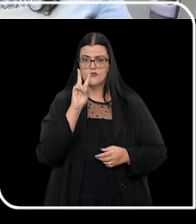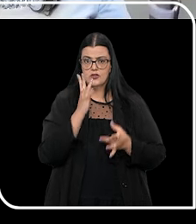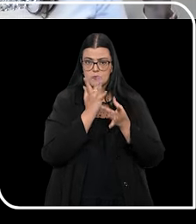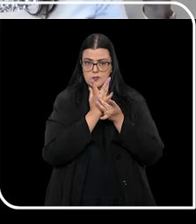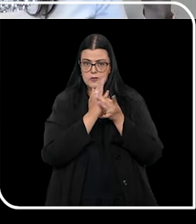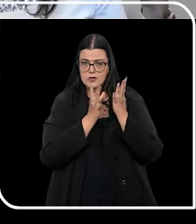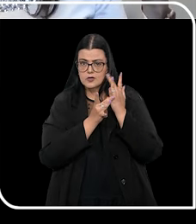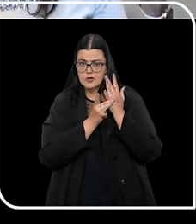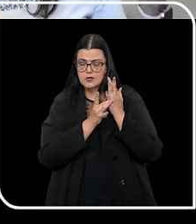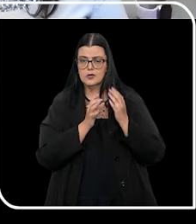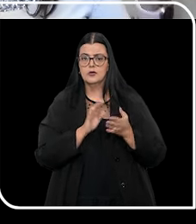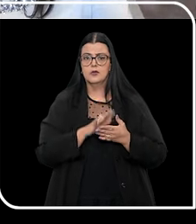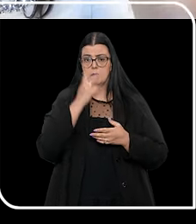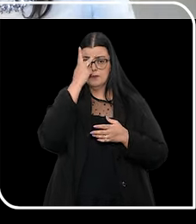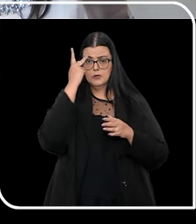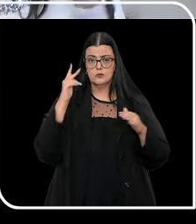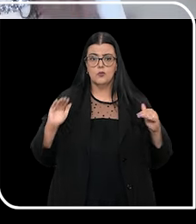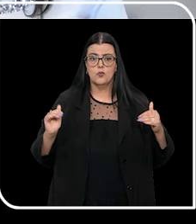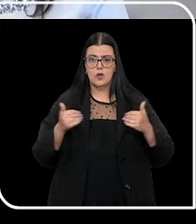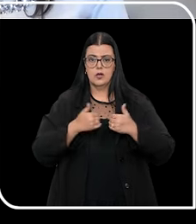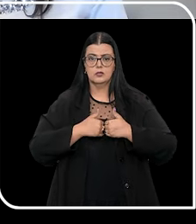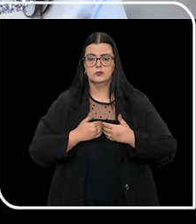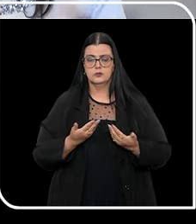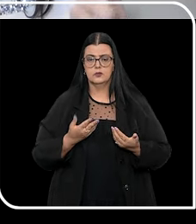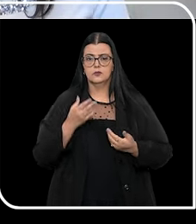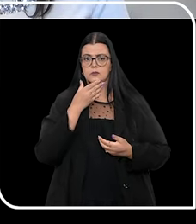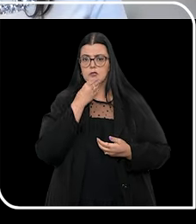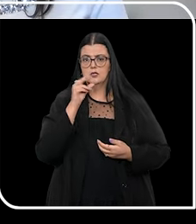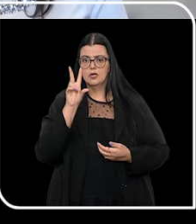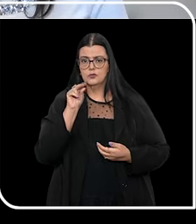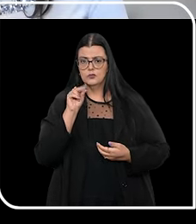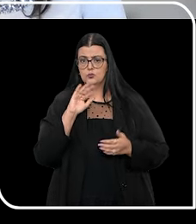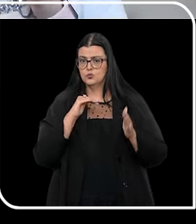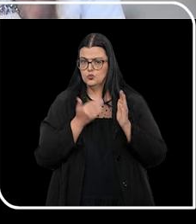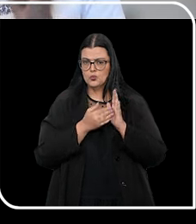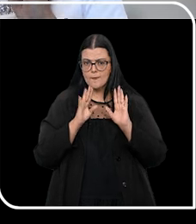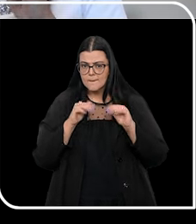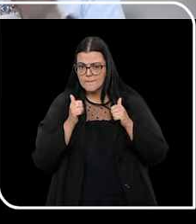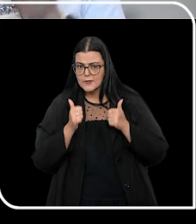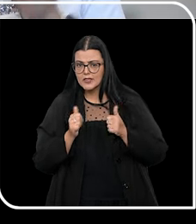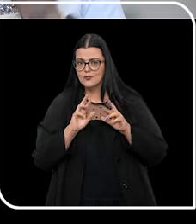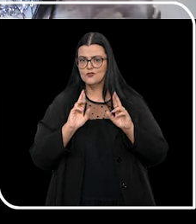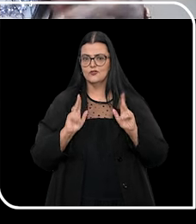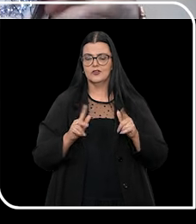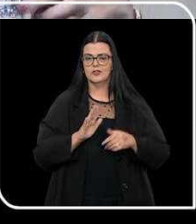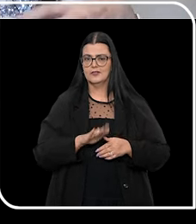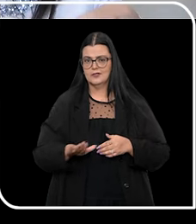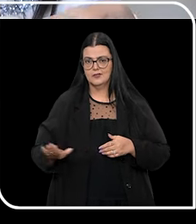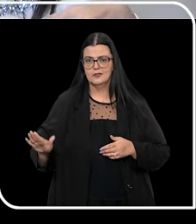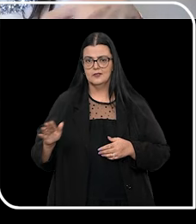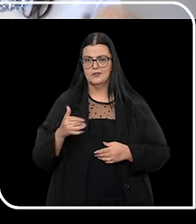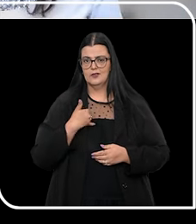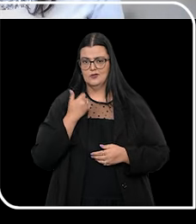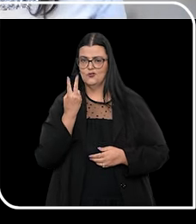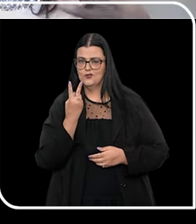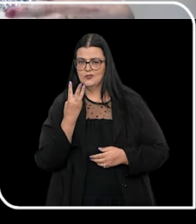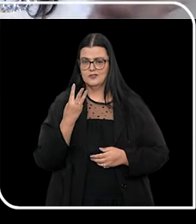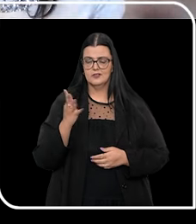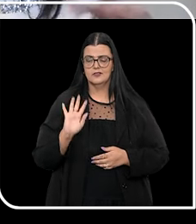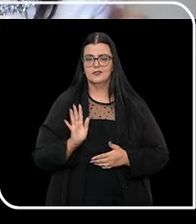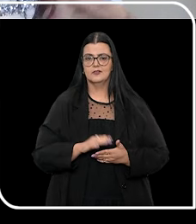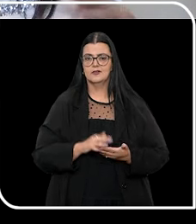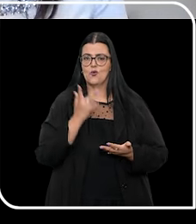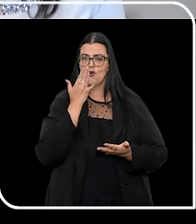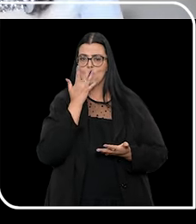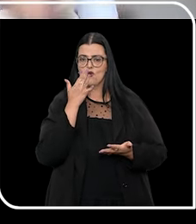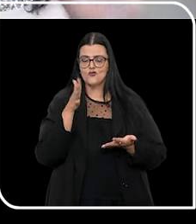o menino que via com as mãos para pessoa com autismo O Menino Azul esse tudo bem ser diferente é bem para pequenininho assim para